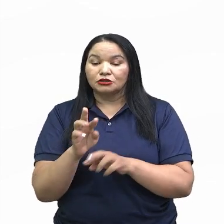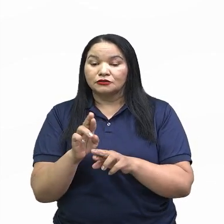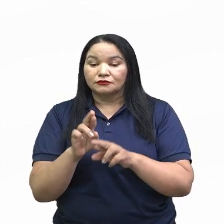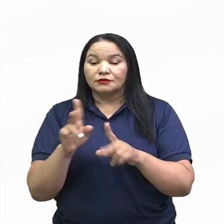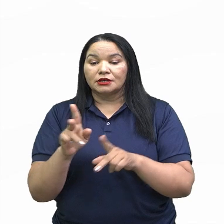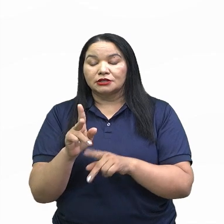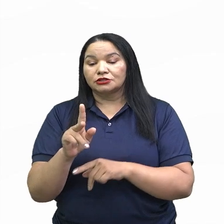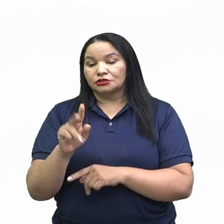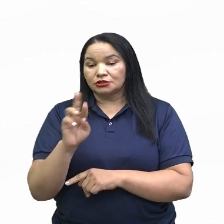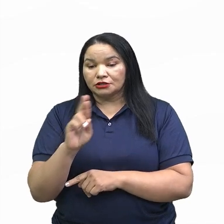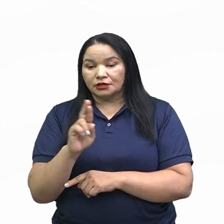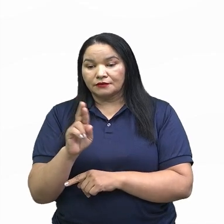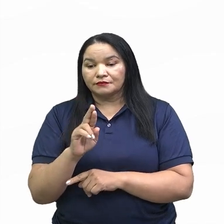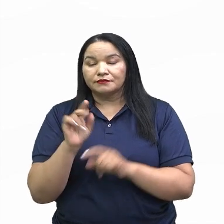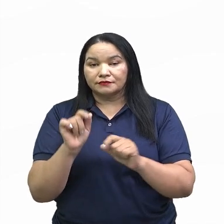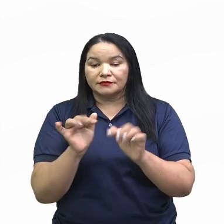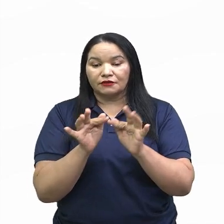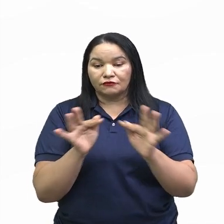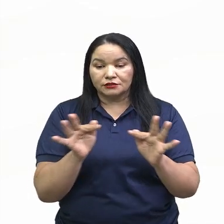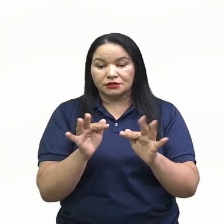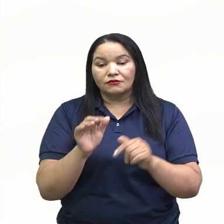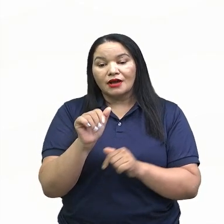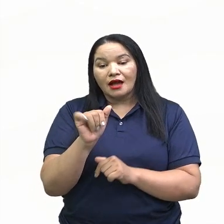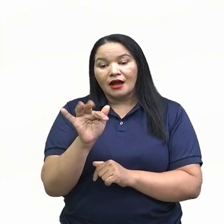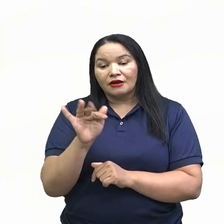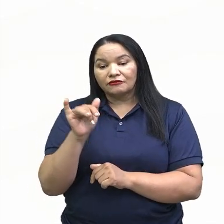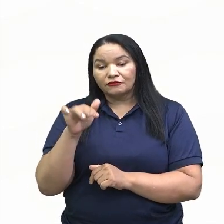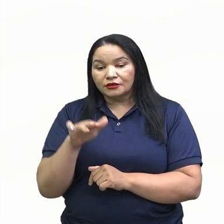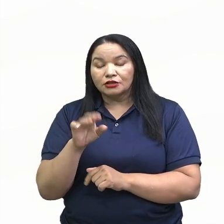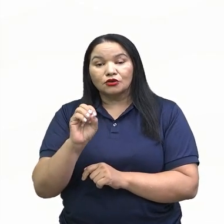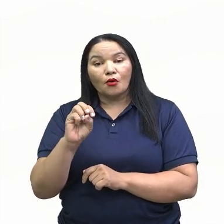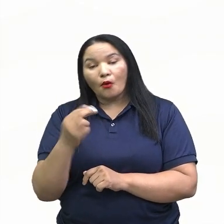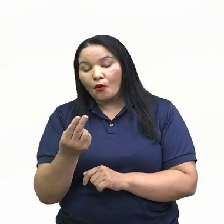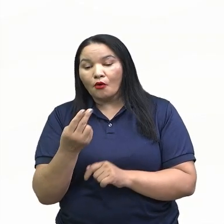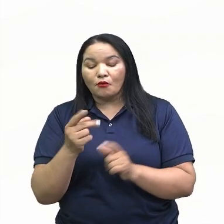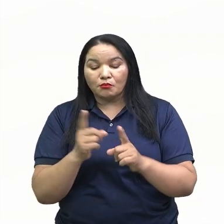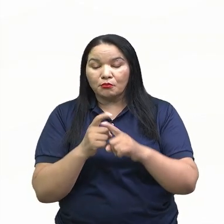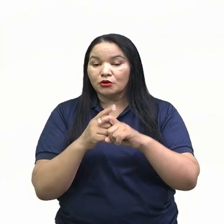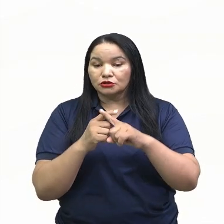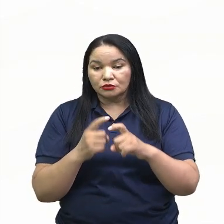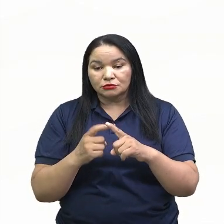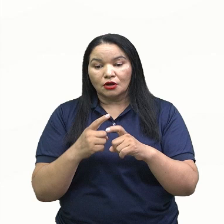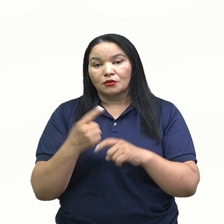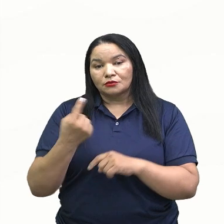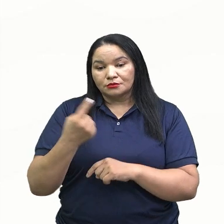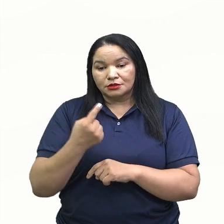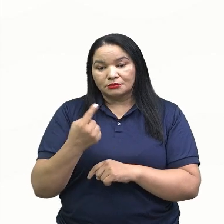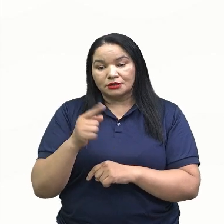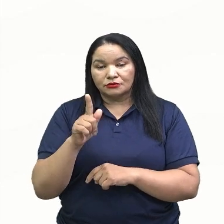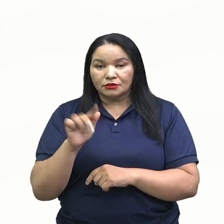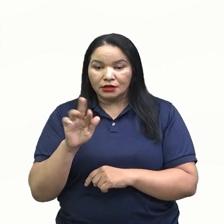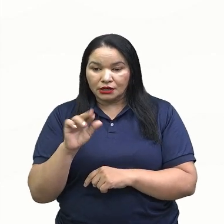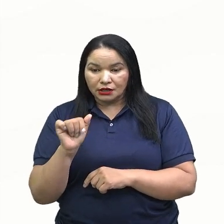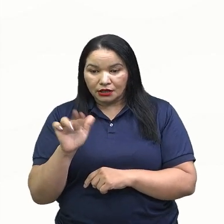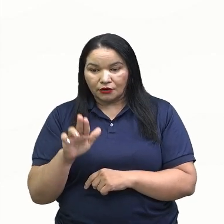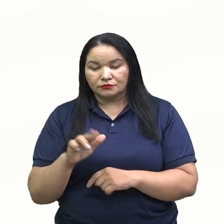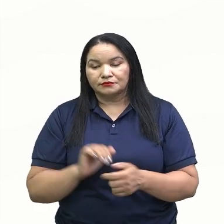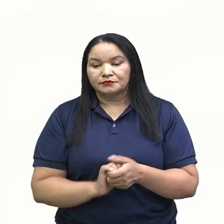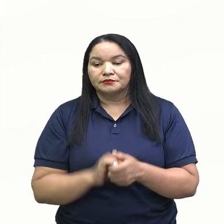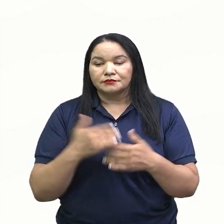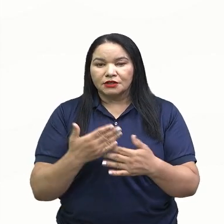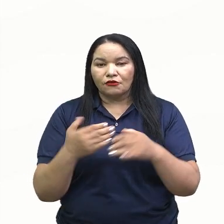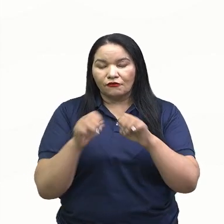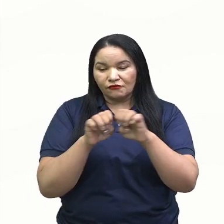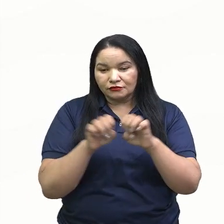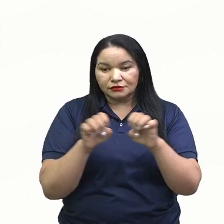é chamada de função afim ou função polinomial do primeiro grau. Ou seja, jogo rápido, a tua função teve